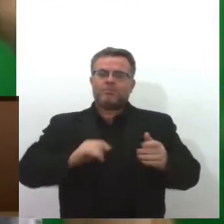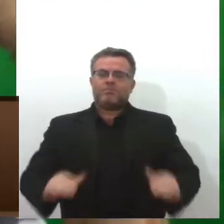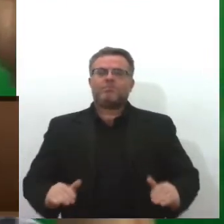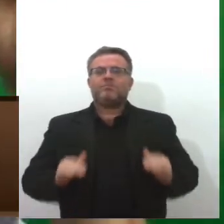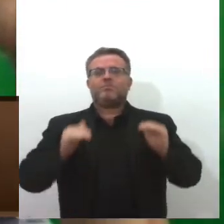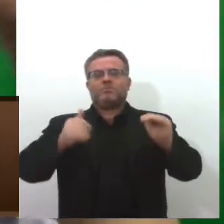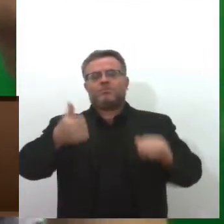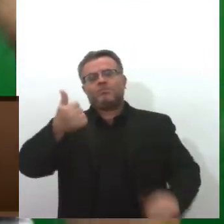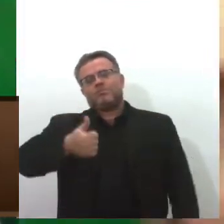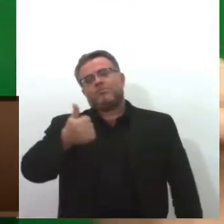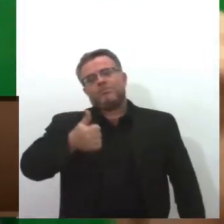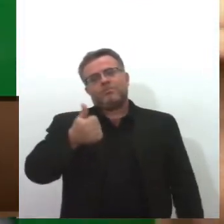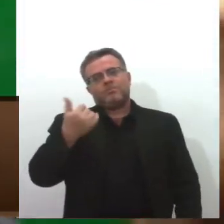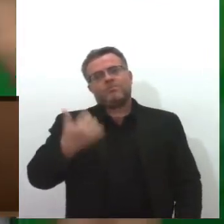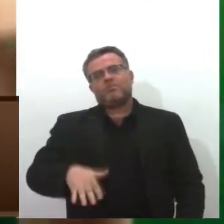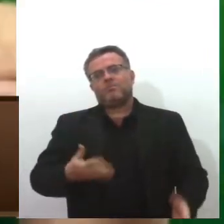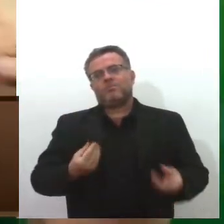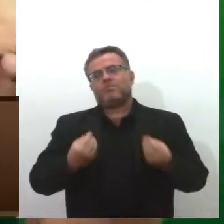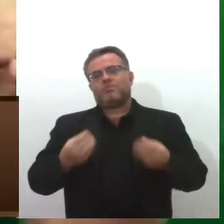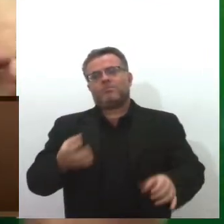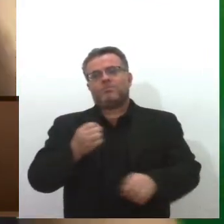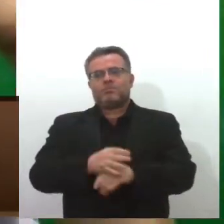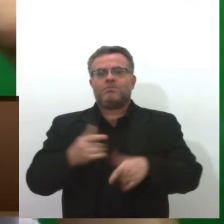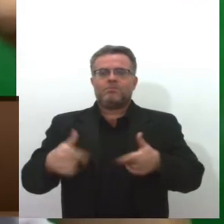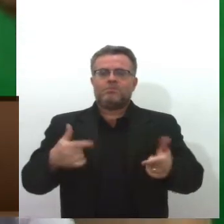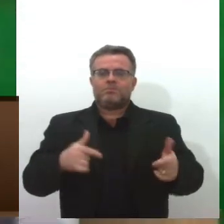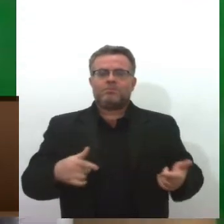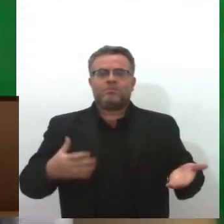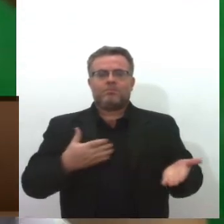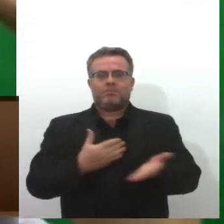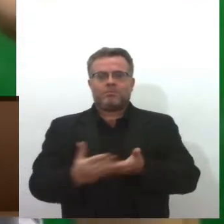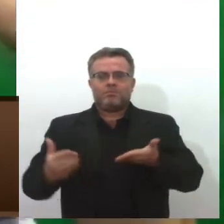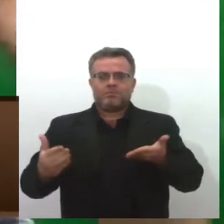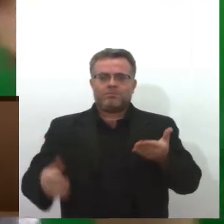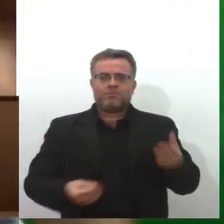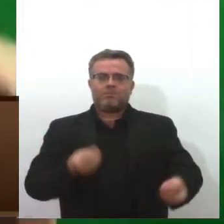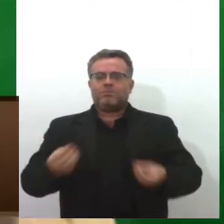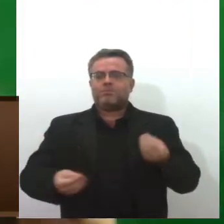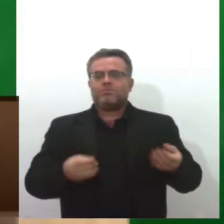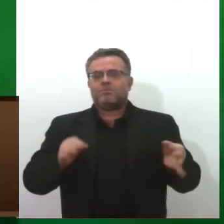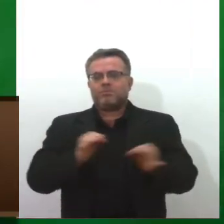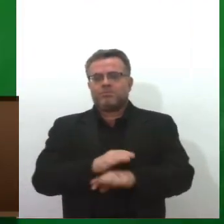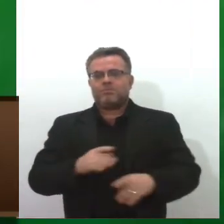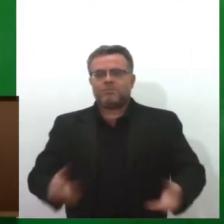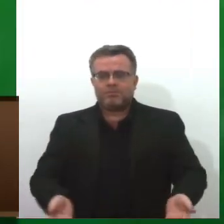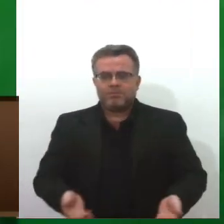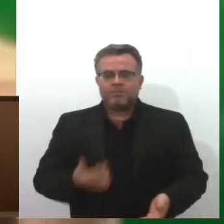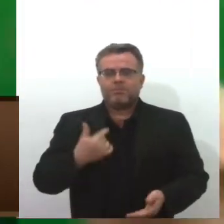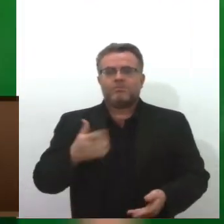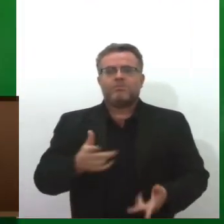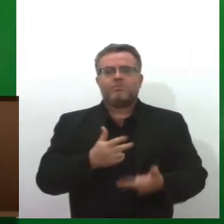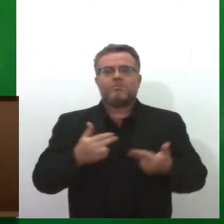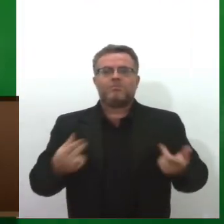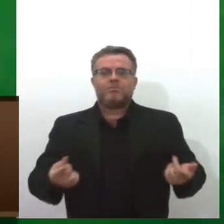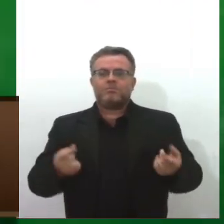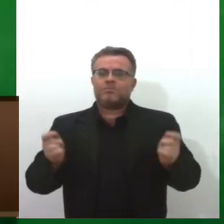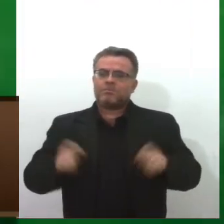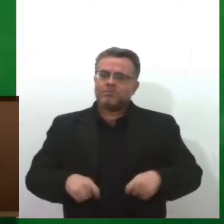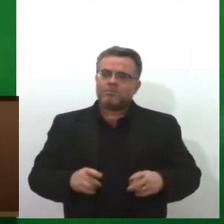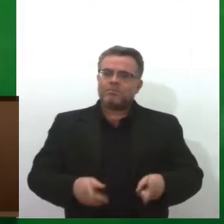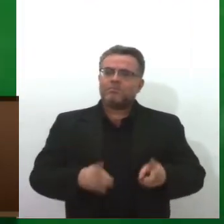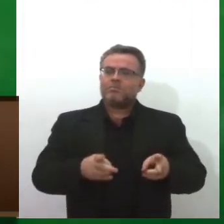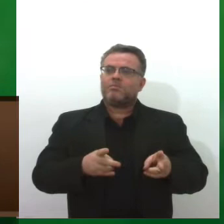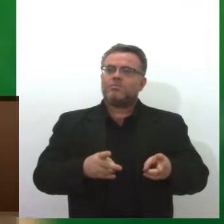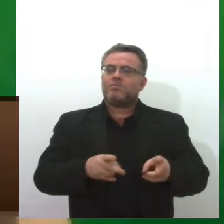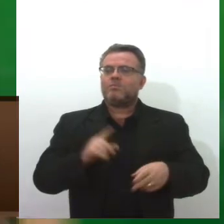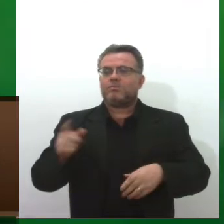gerador de emprego, esse comércio e serviço, né? Comércio e comércio e serviço, e logo atrás está o agro junto com a construção